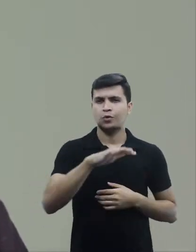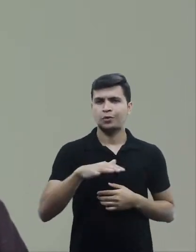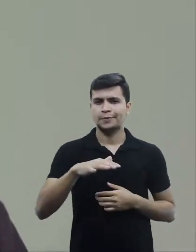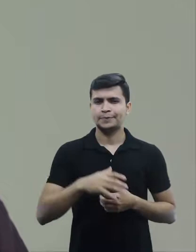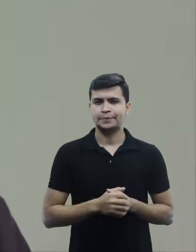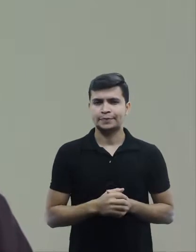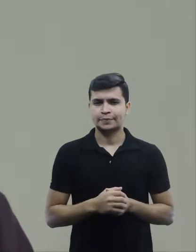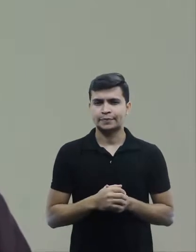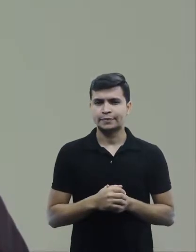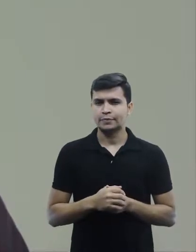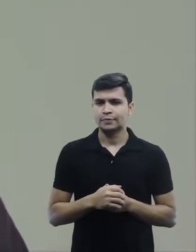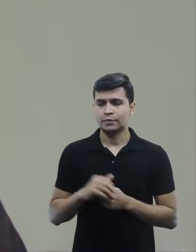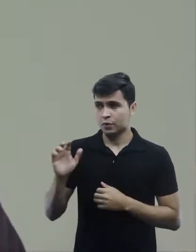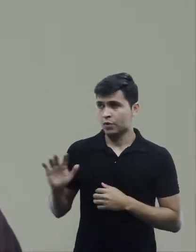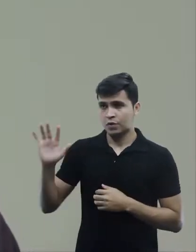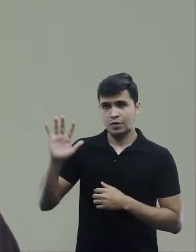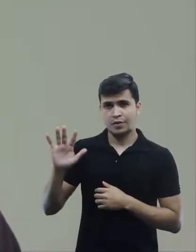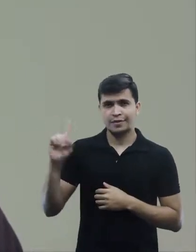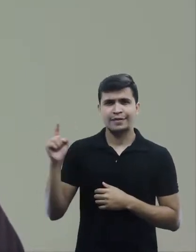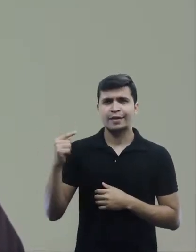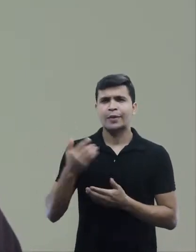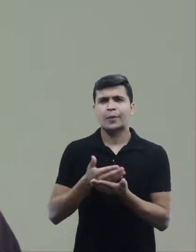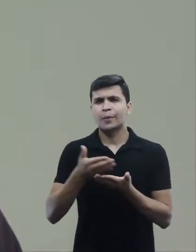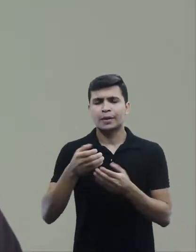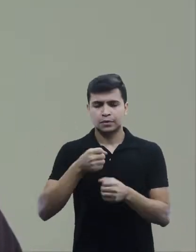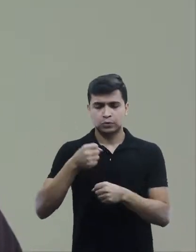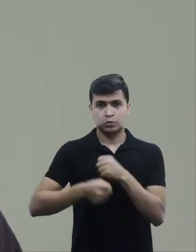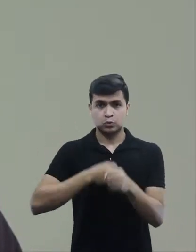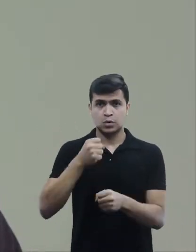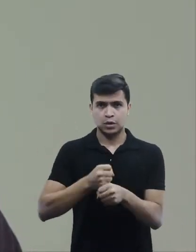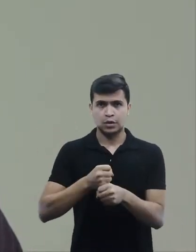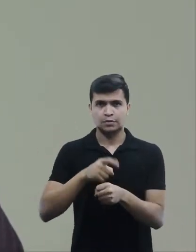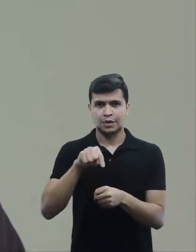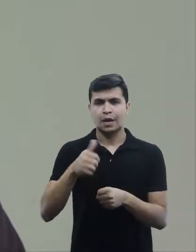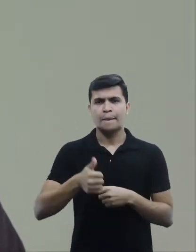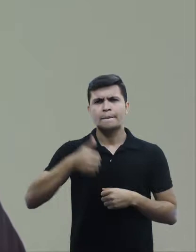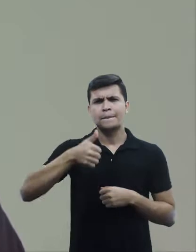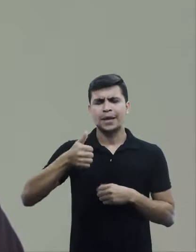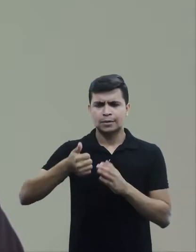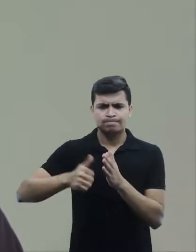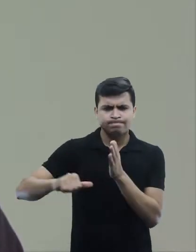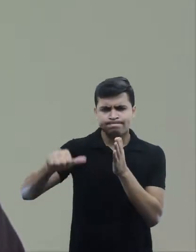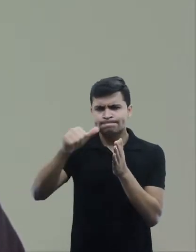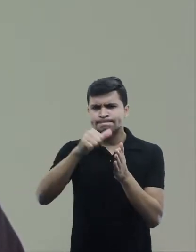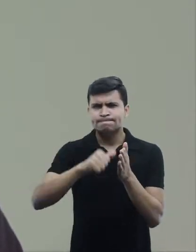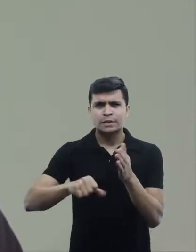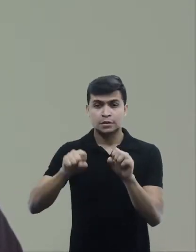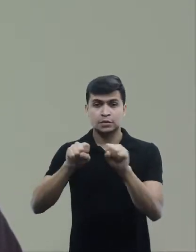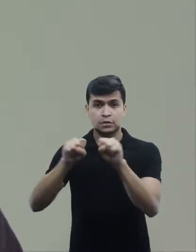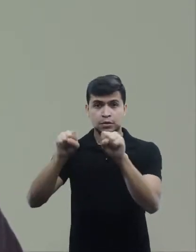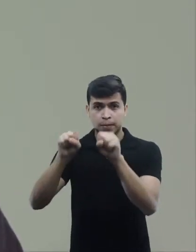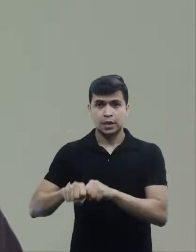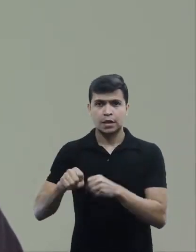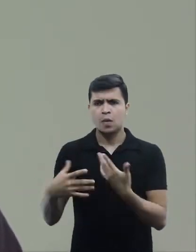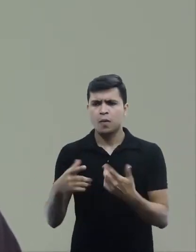todo. Segundo nossa figura de exemplo, no início do período letivo, para uma primeira avaliação